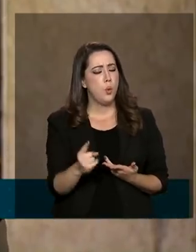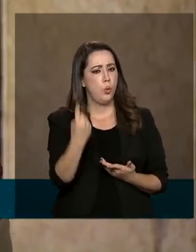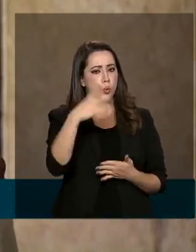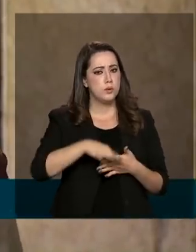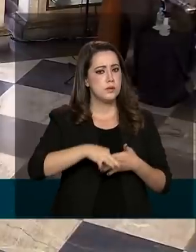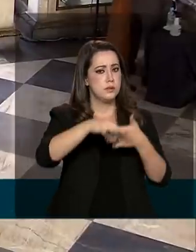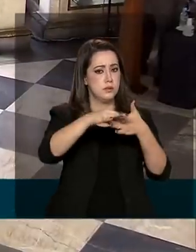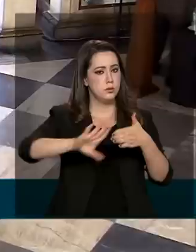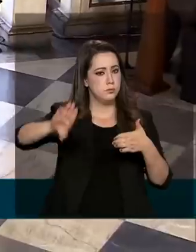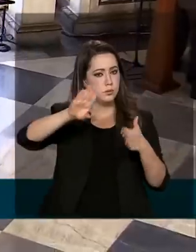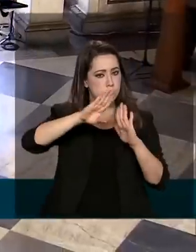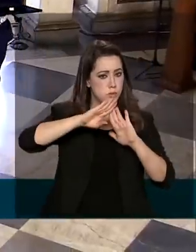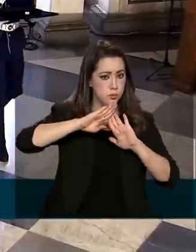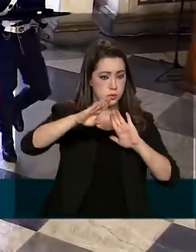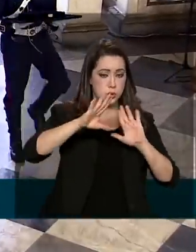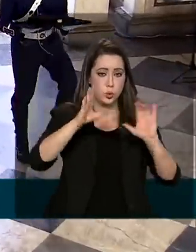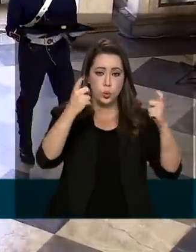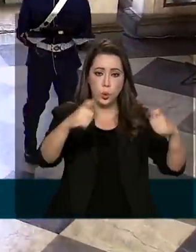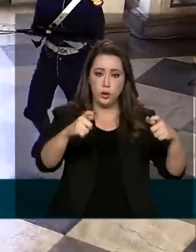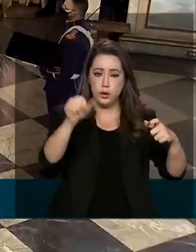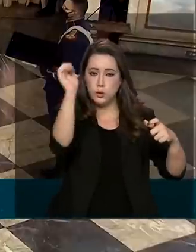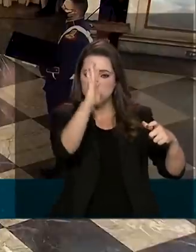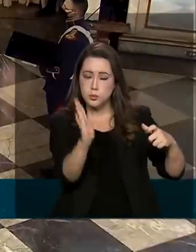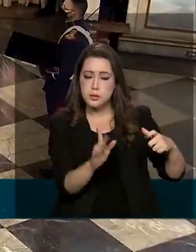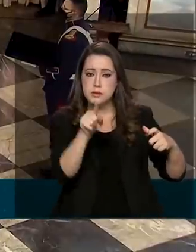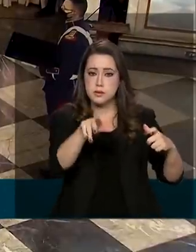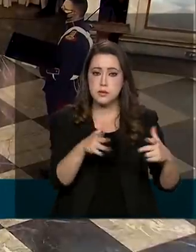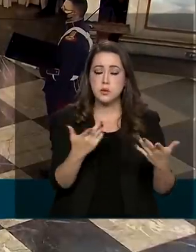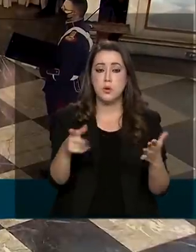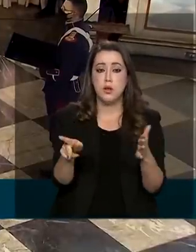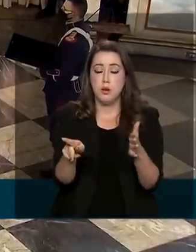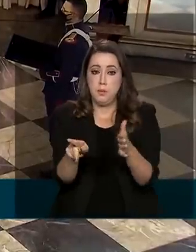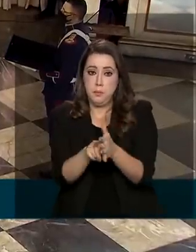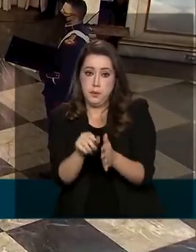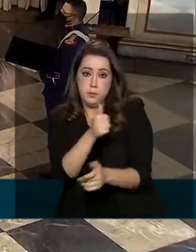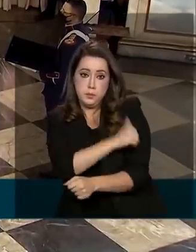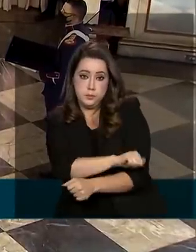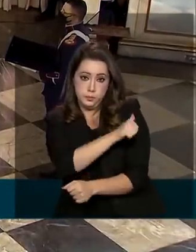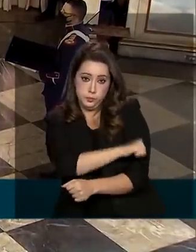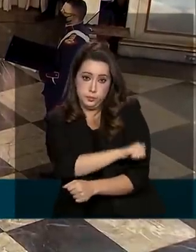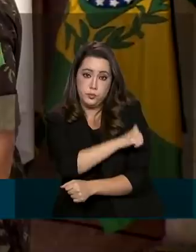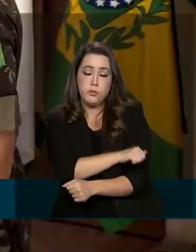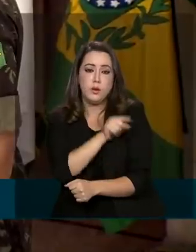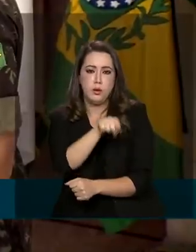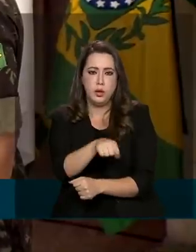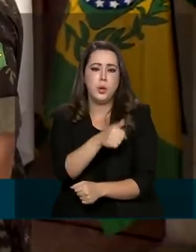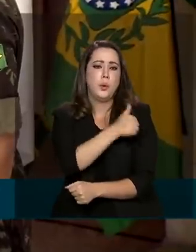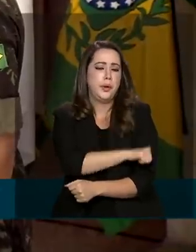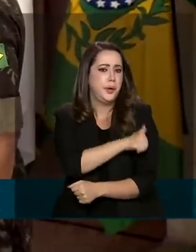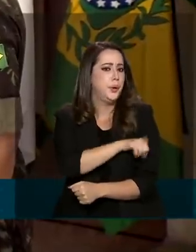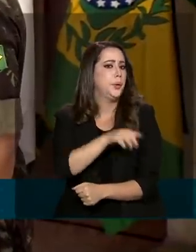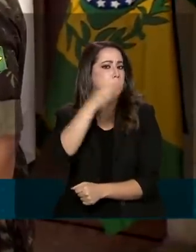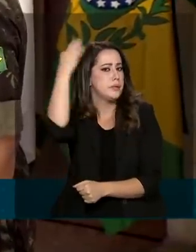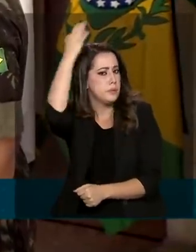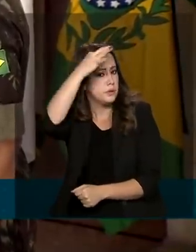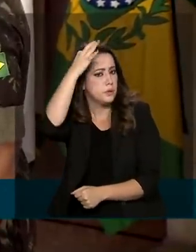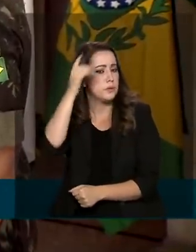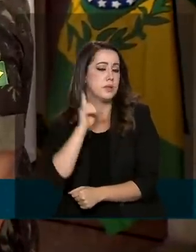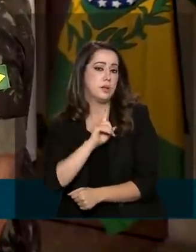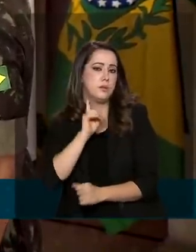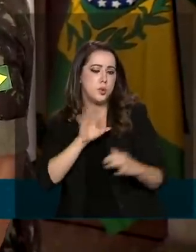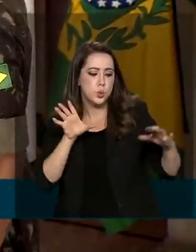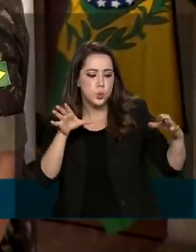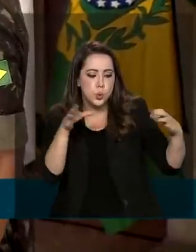comandos militares de área do Brasil, com sede na capital carioca e abrange os estados do Rio, Espírito Santo e Minas Gerais,